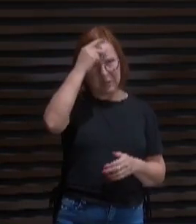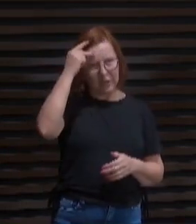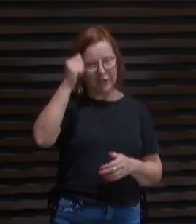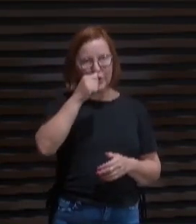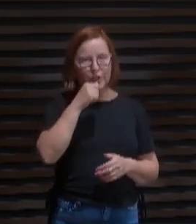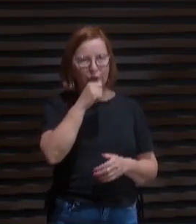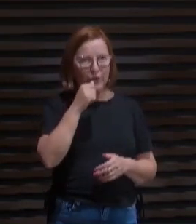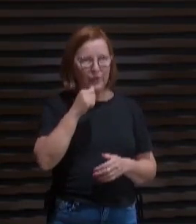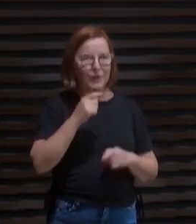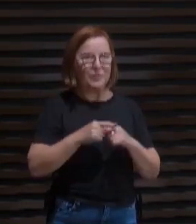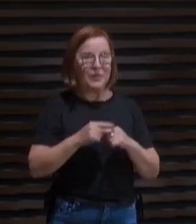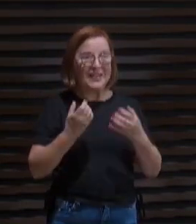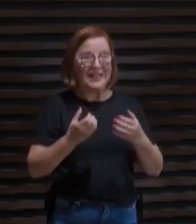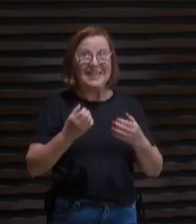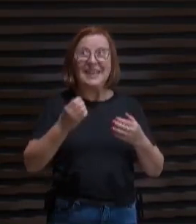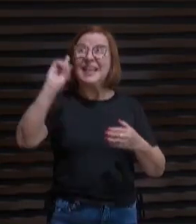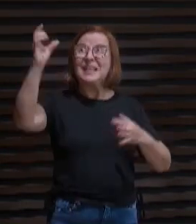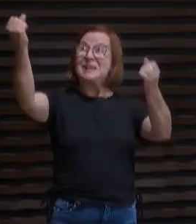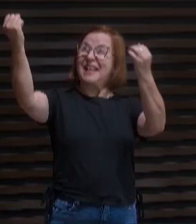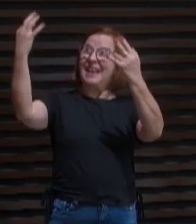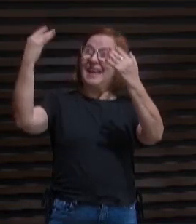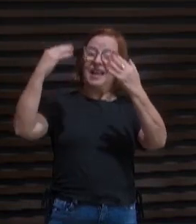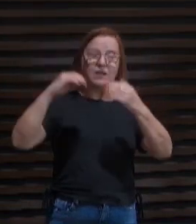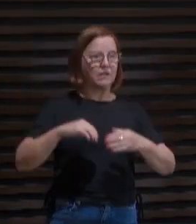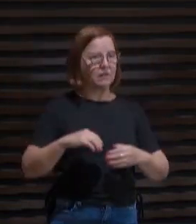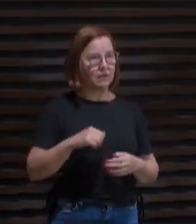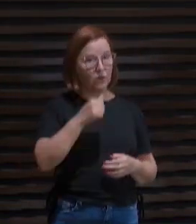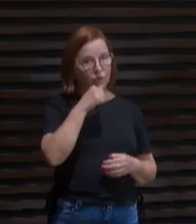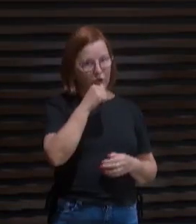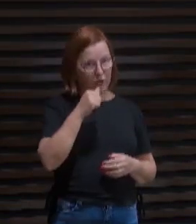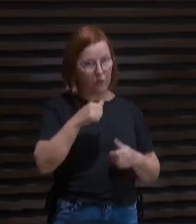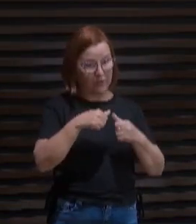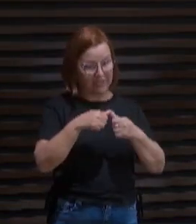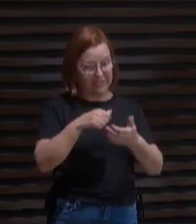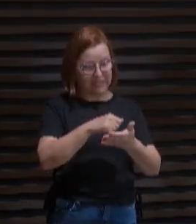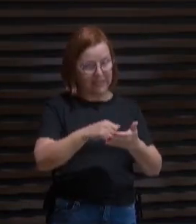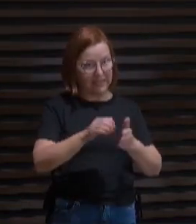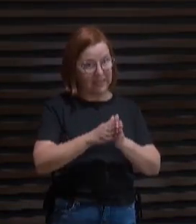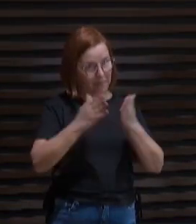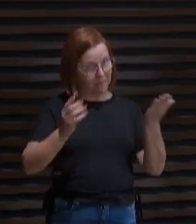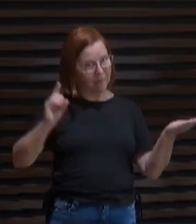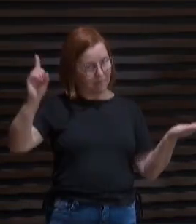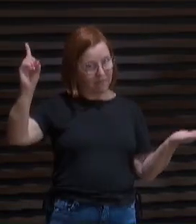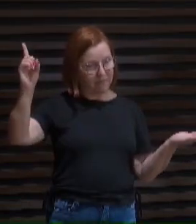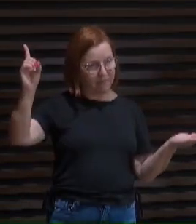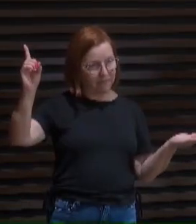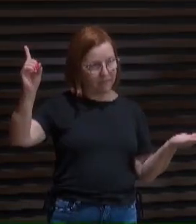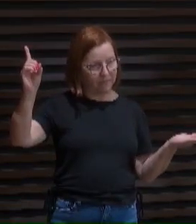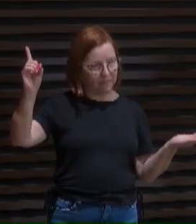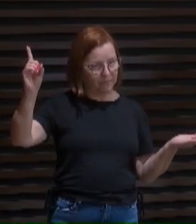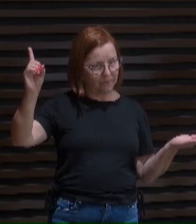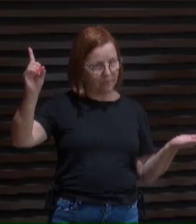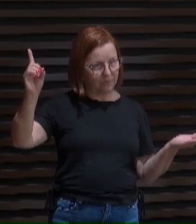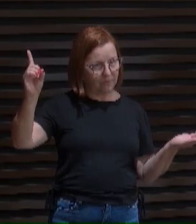uma bênção de Deus. O jejum bíblico, estou falando de jejum bíblico, não